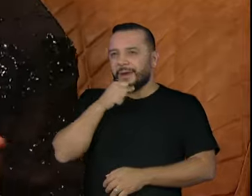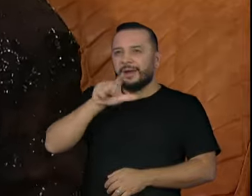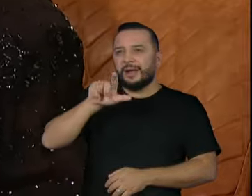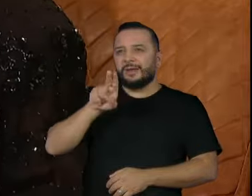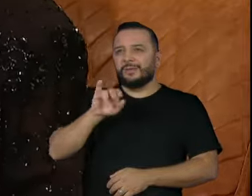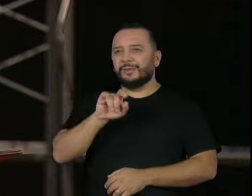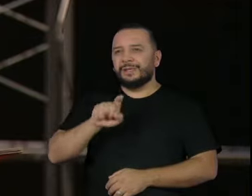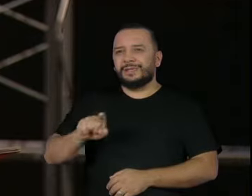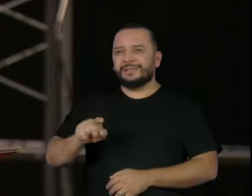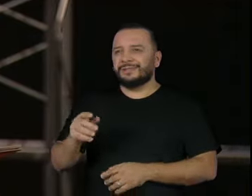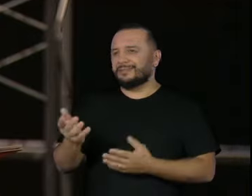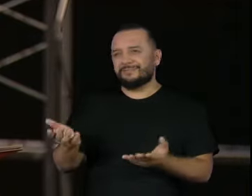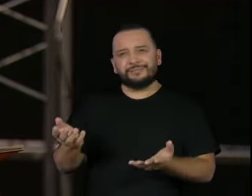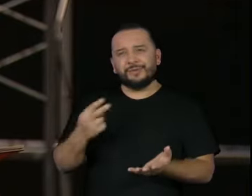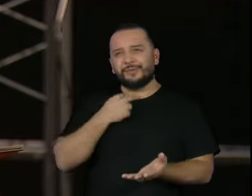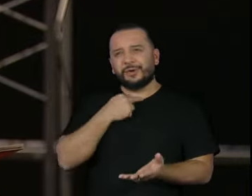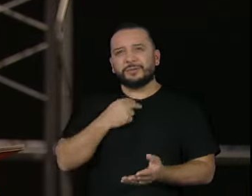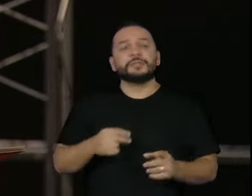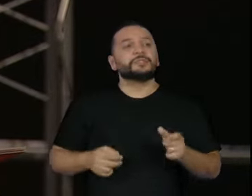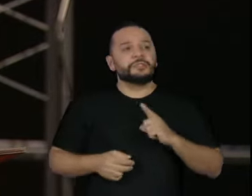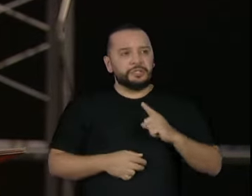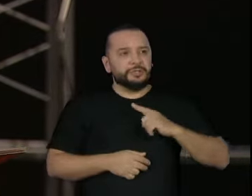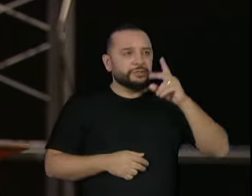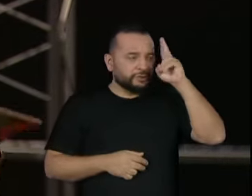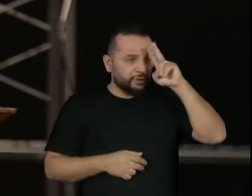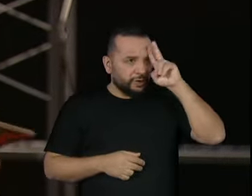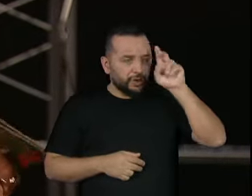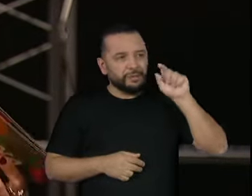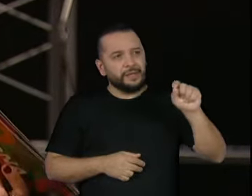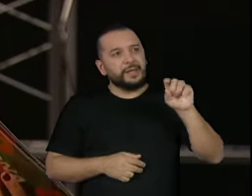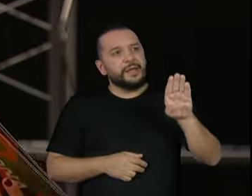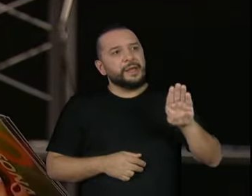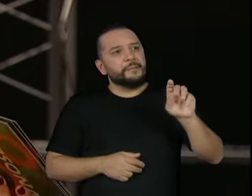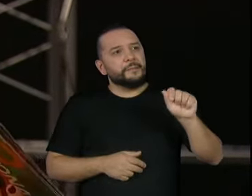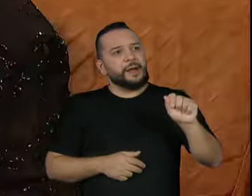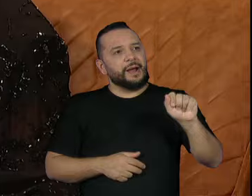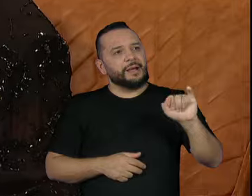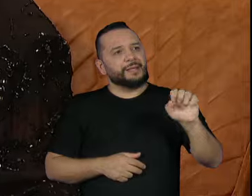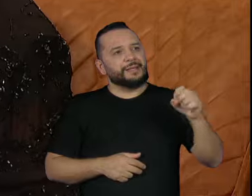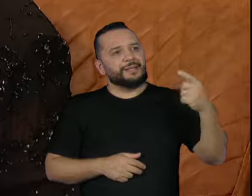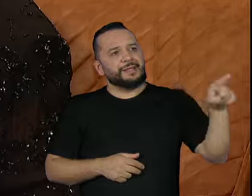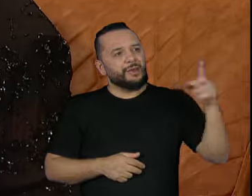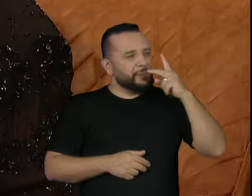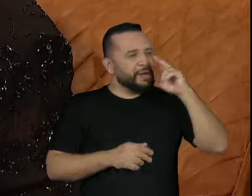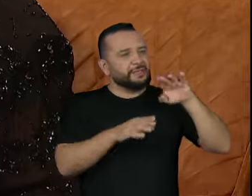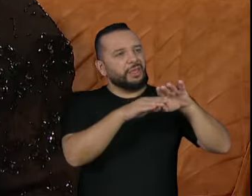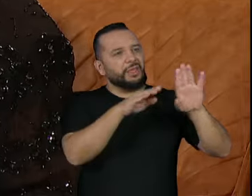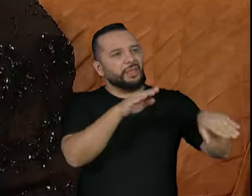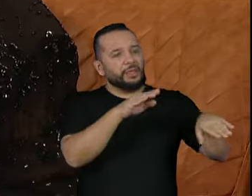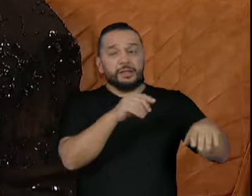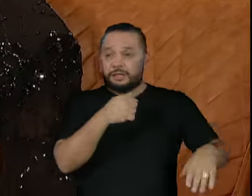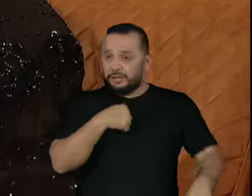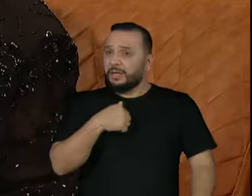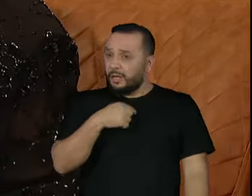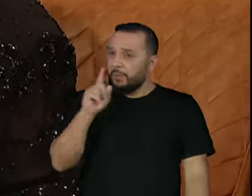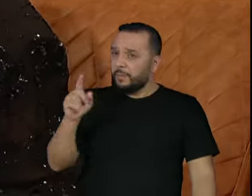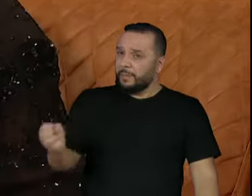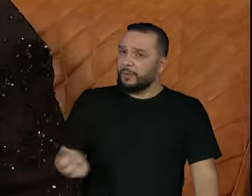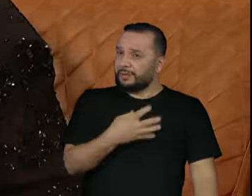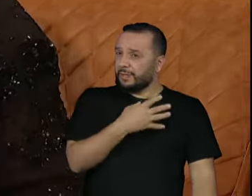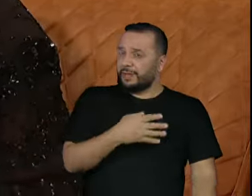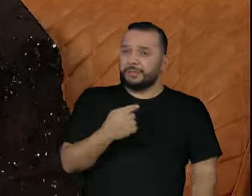É porque tinha uma história, né, do baião ser considerado algo menor. Pois é, e você vê que eu era moderna sem saber, né? Que até